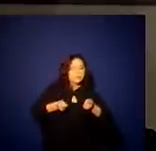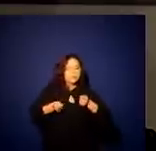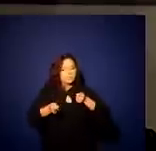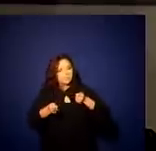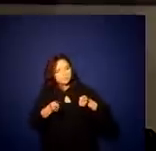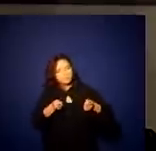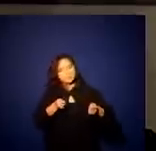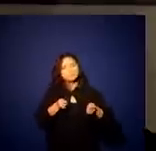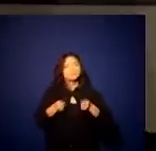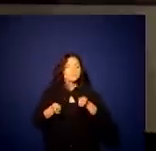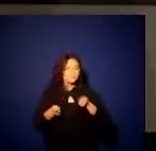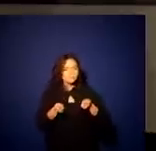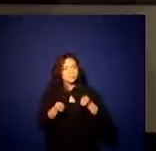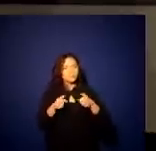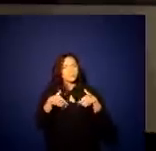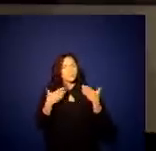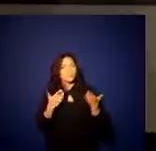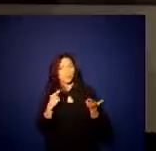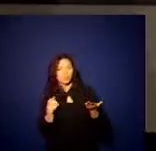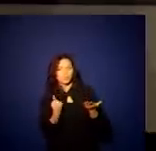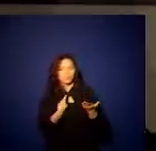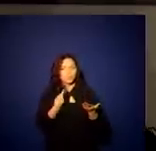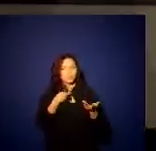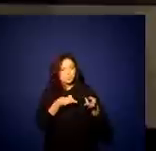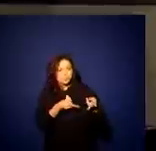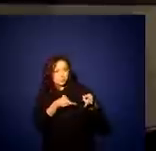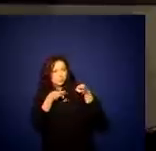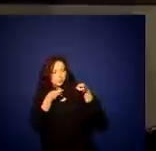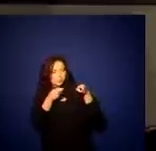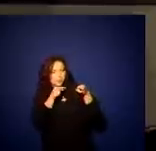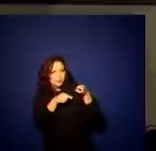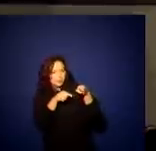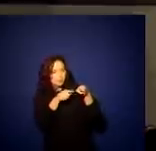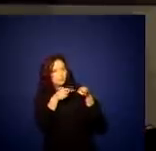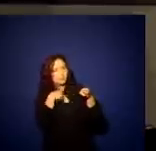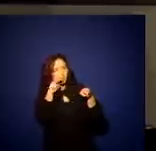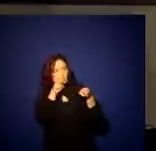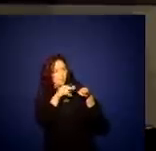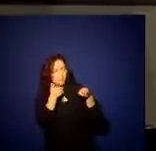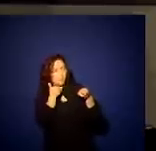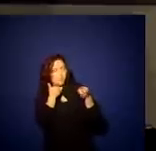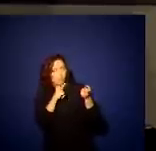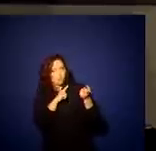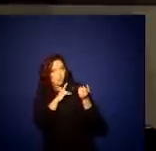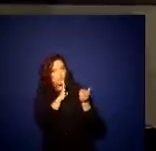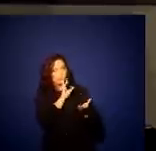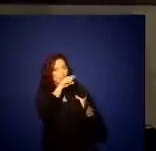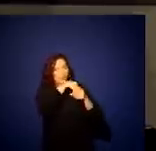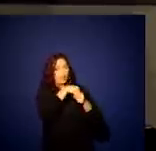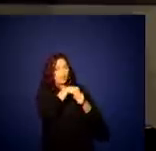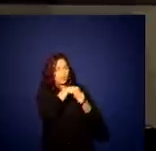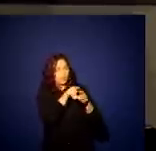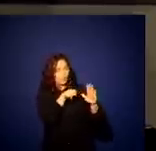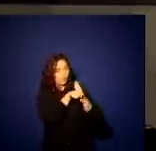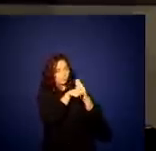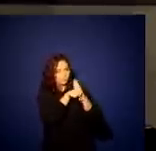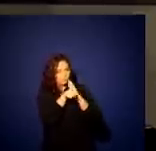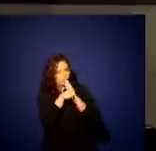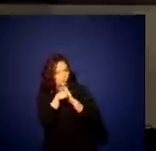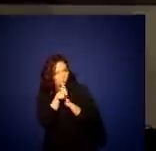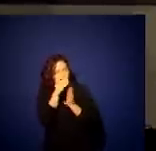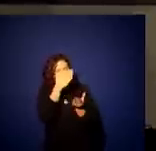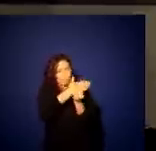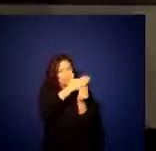seus piers né E quando a gente olha a carteira do banco é o formação né